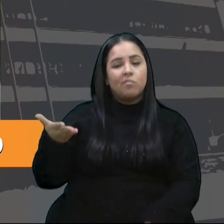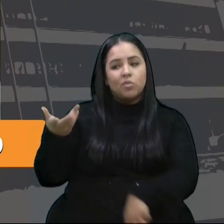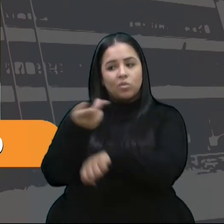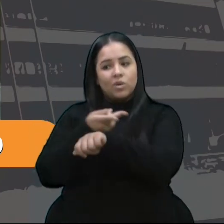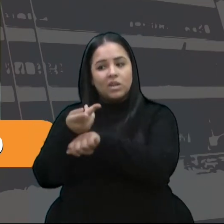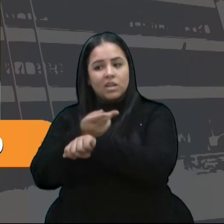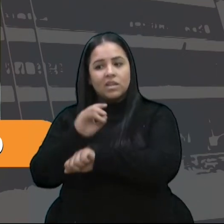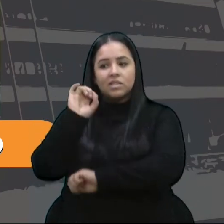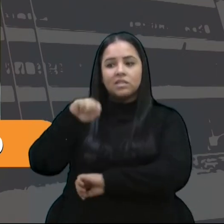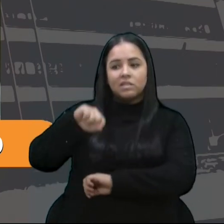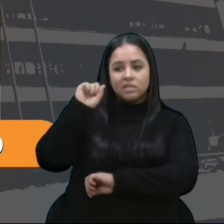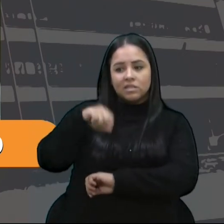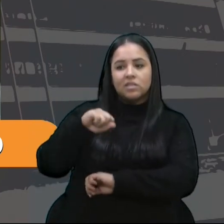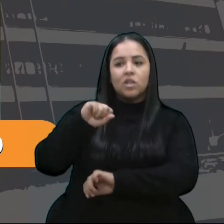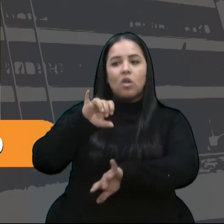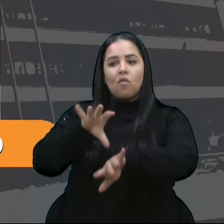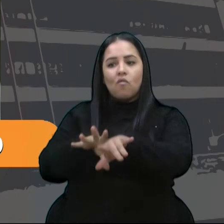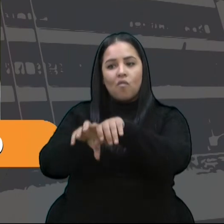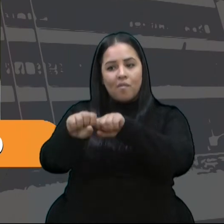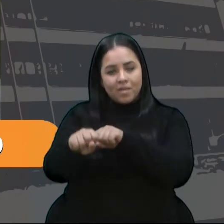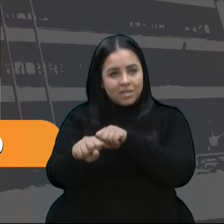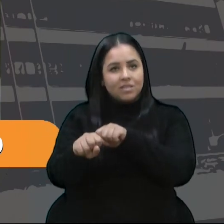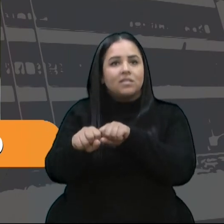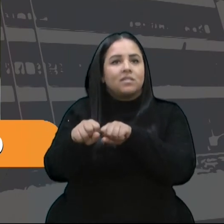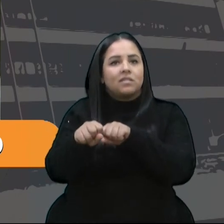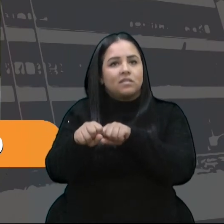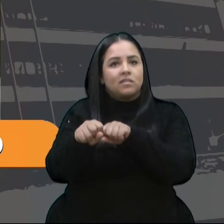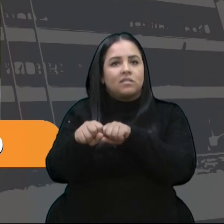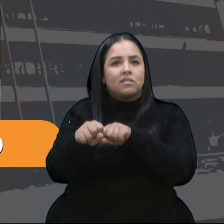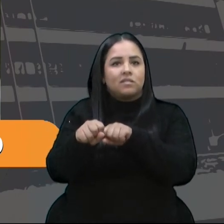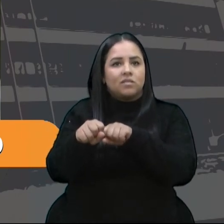realmente formações e